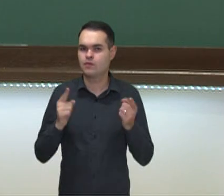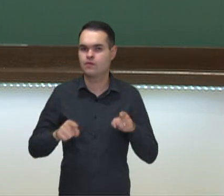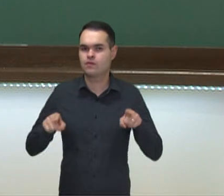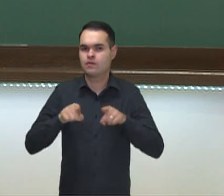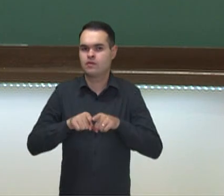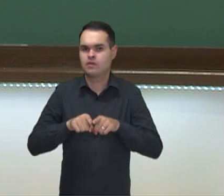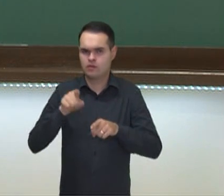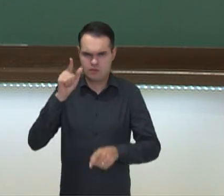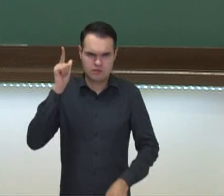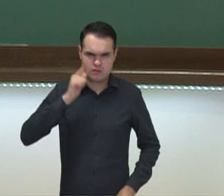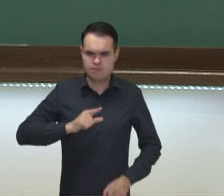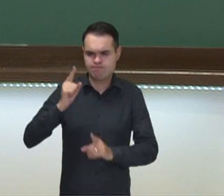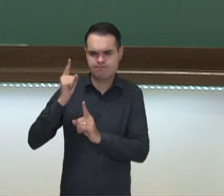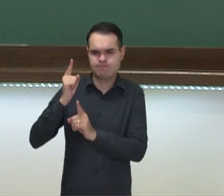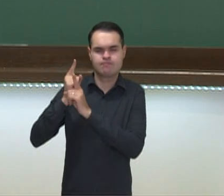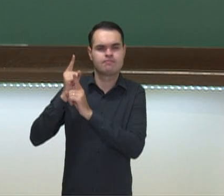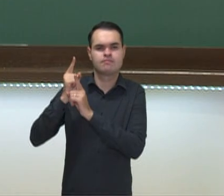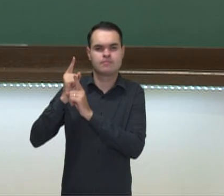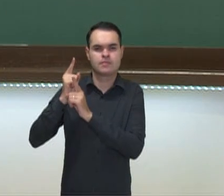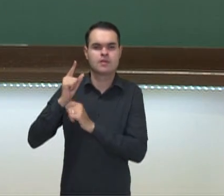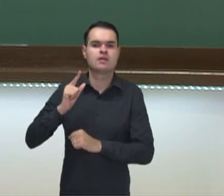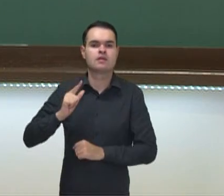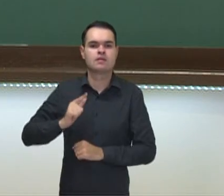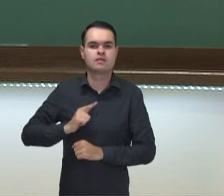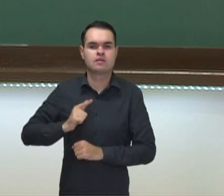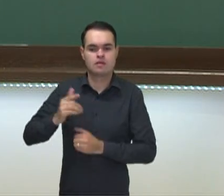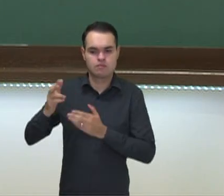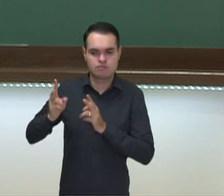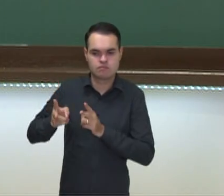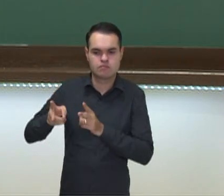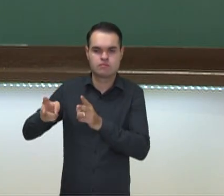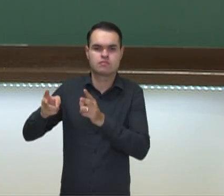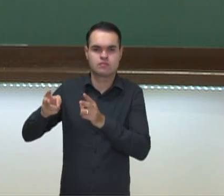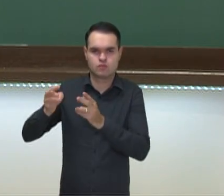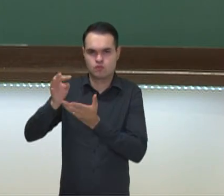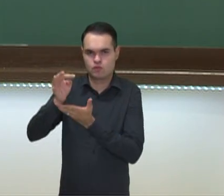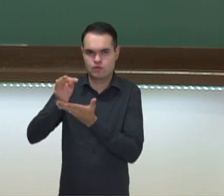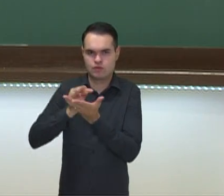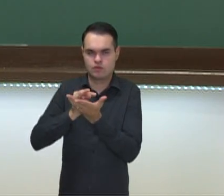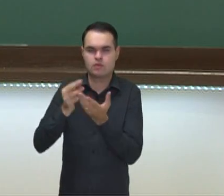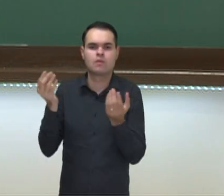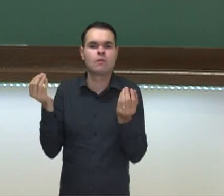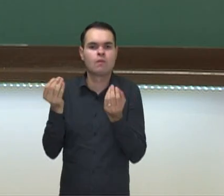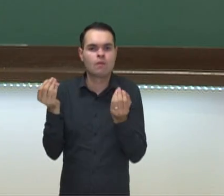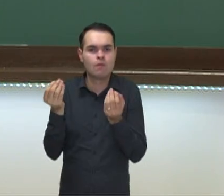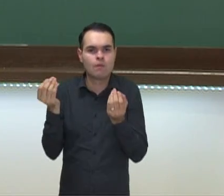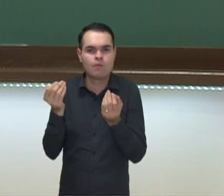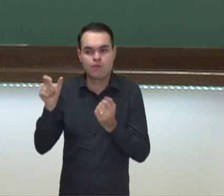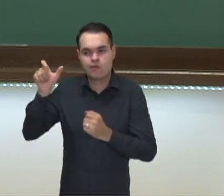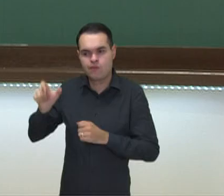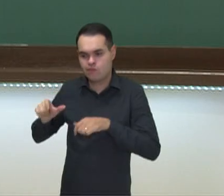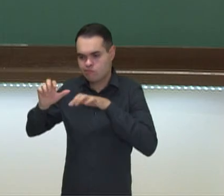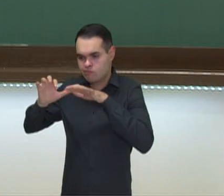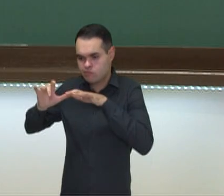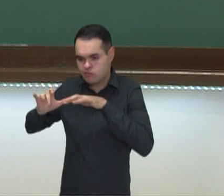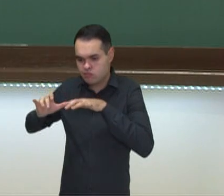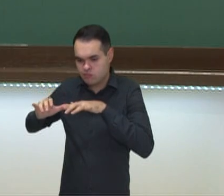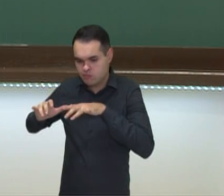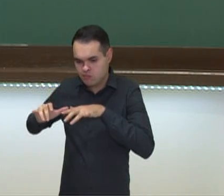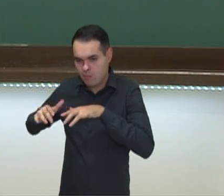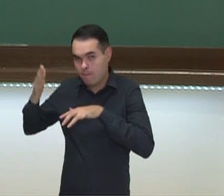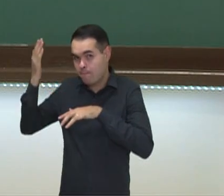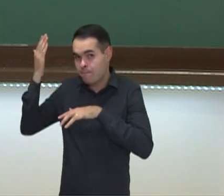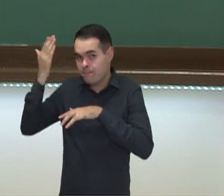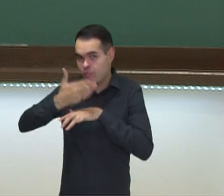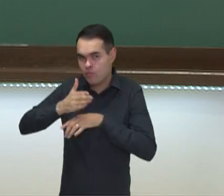Voltamos, conseguiu identificar, nós temos a sequência ali do texto. Como que o redator fez a comprovação de que a